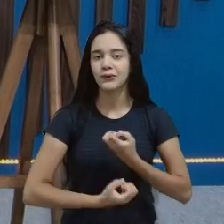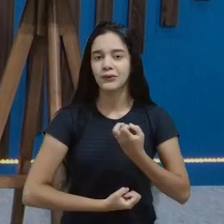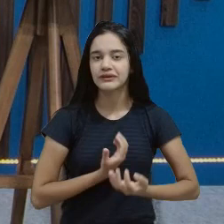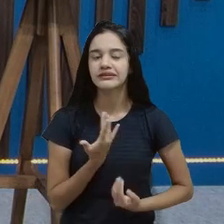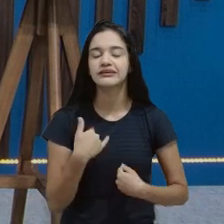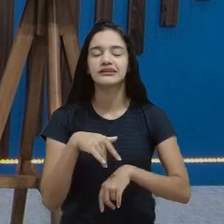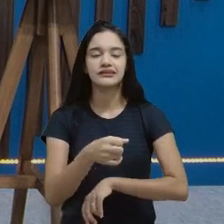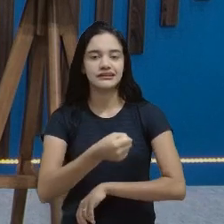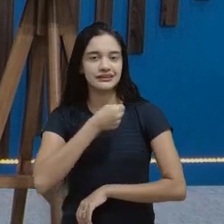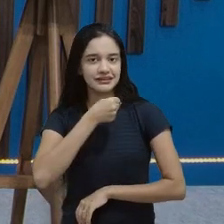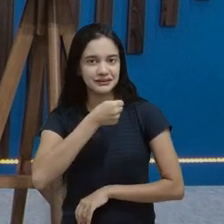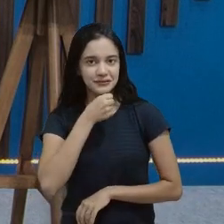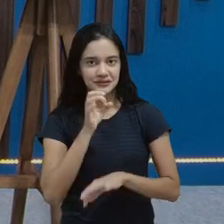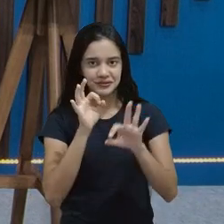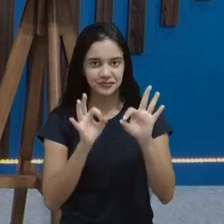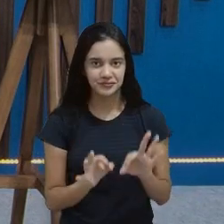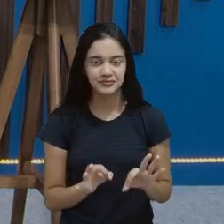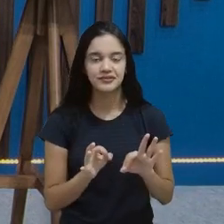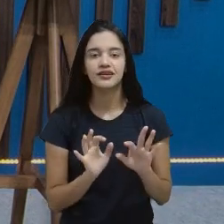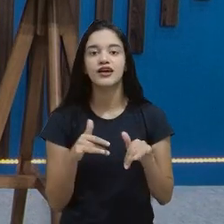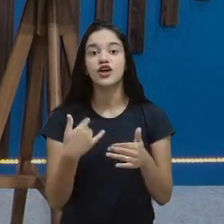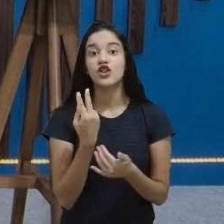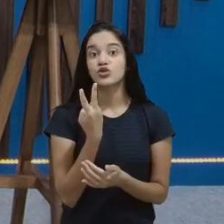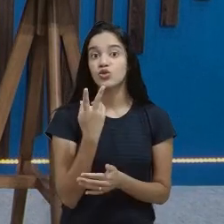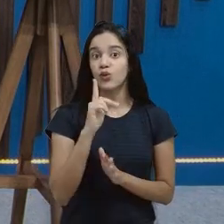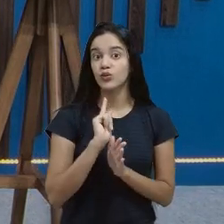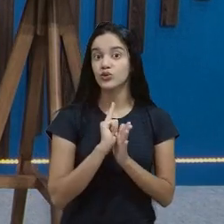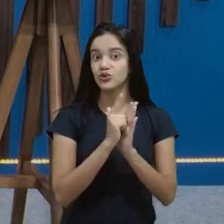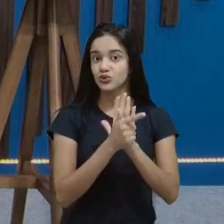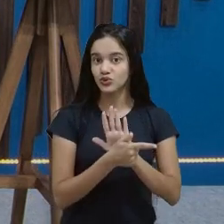e entrevista, não é? Dois gêneros